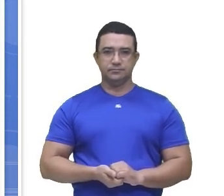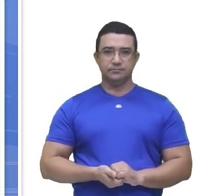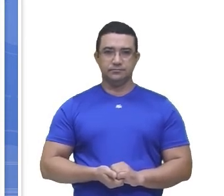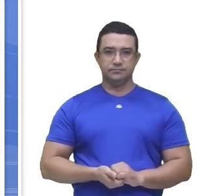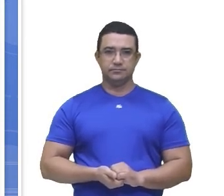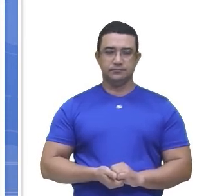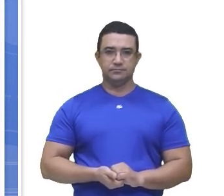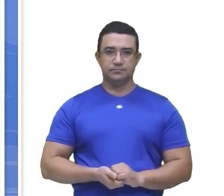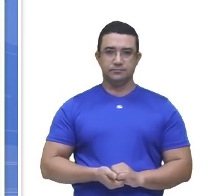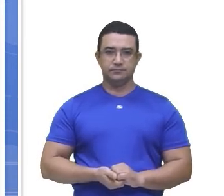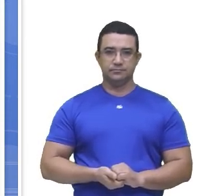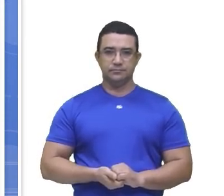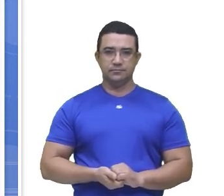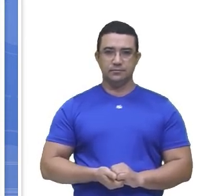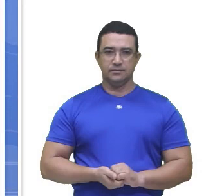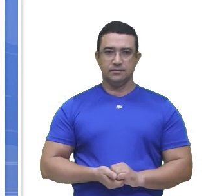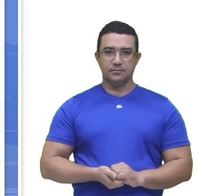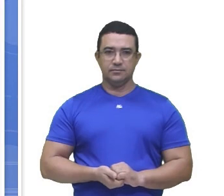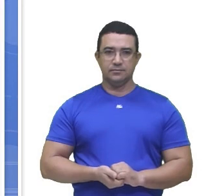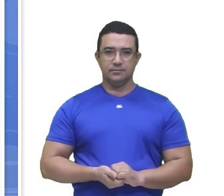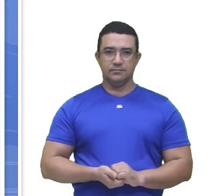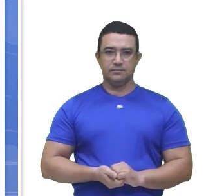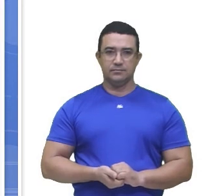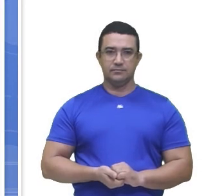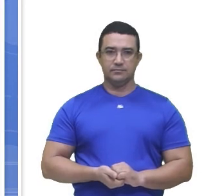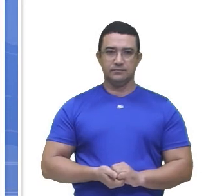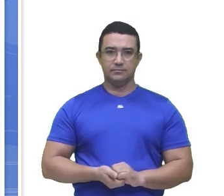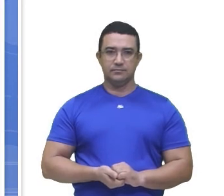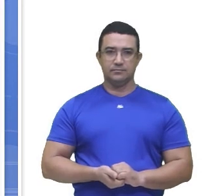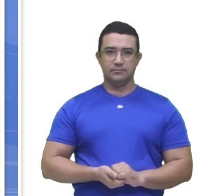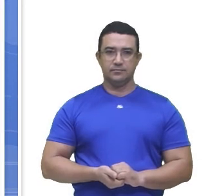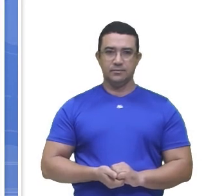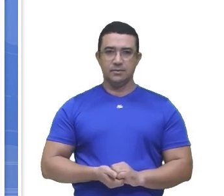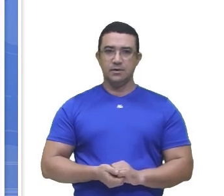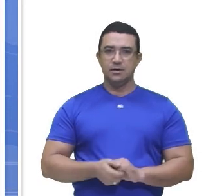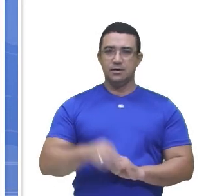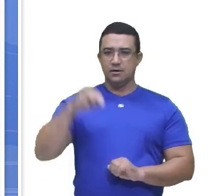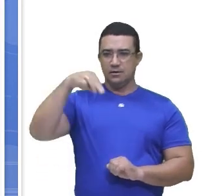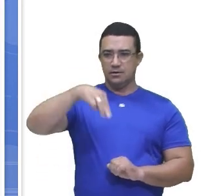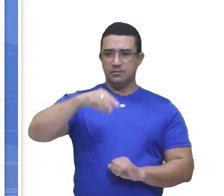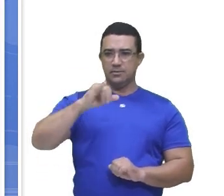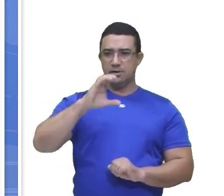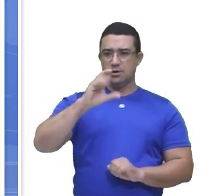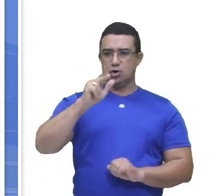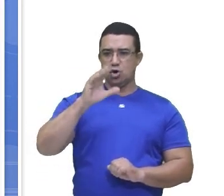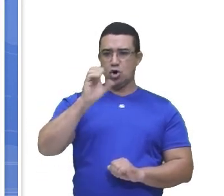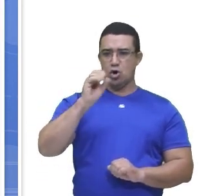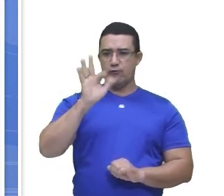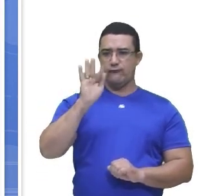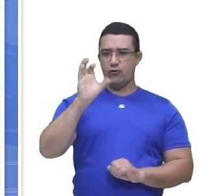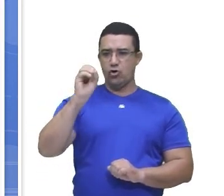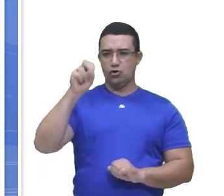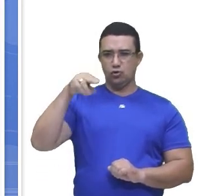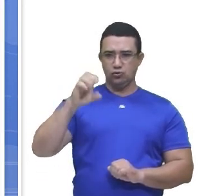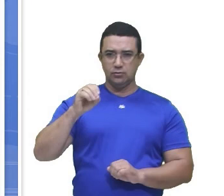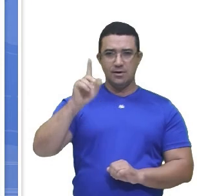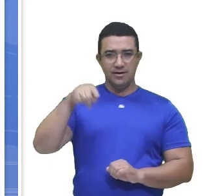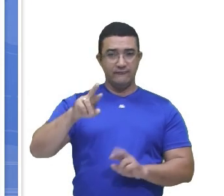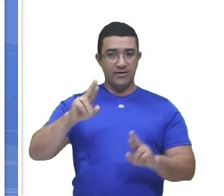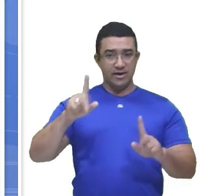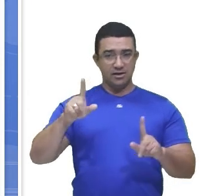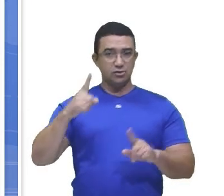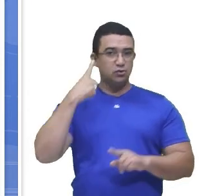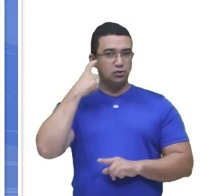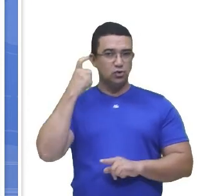nós temos microfone, que a tônica é o fó, F-O, né? E no espanhol, micrófono. Olha